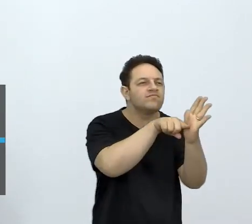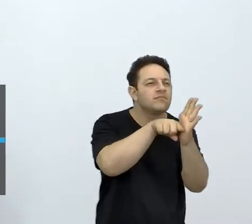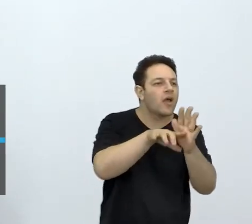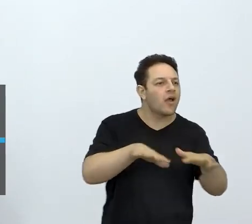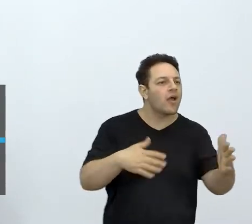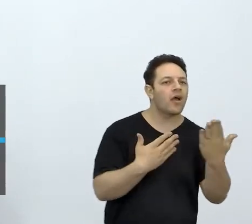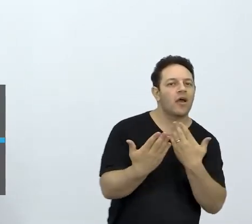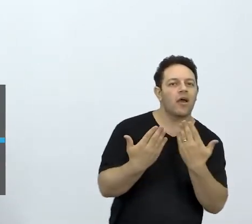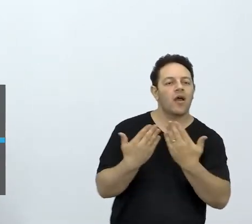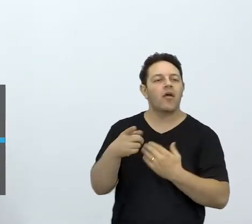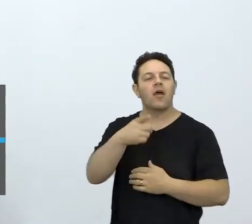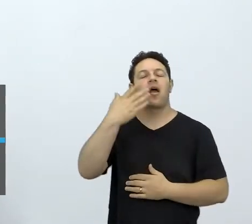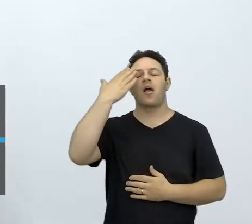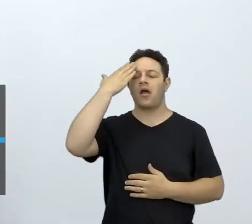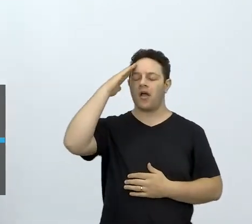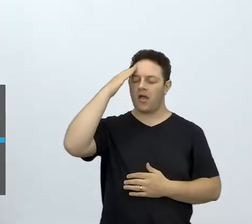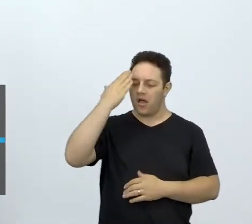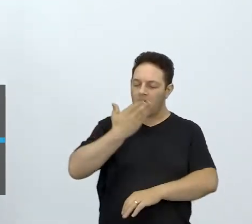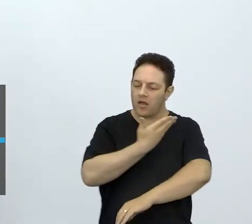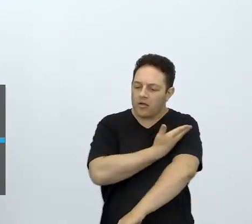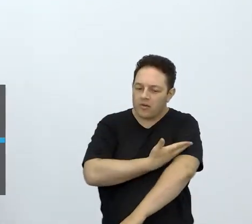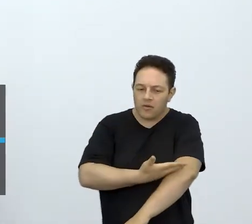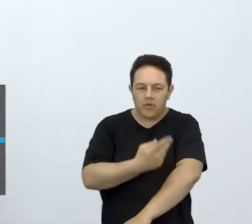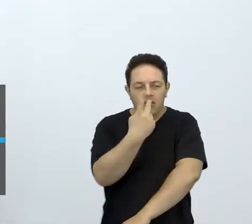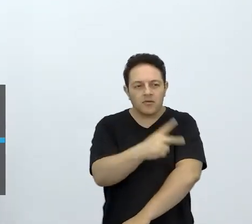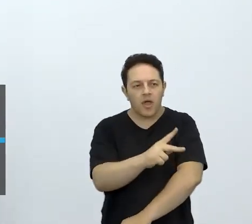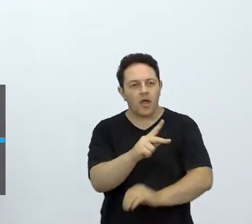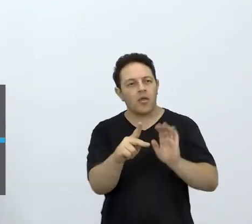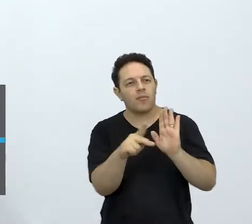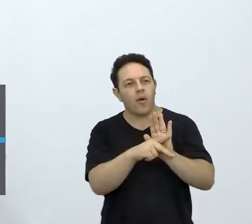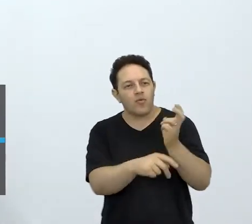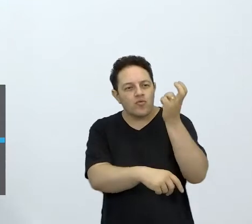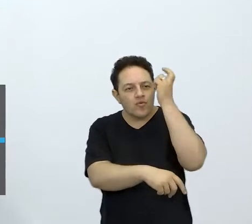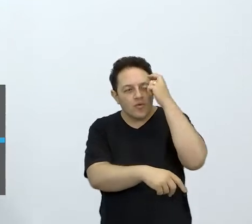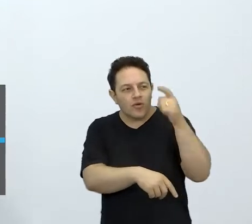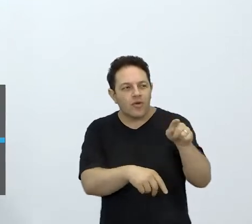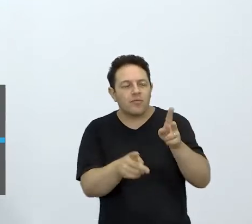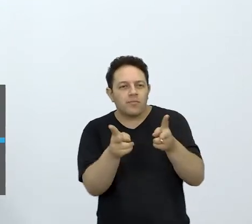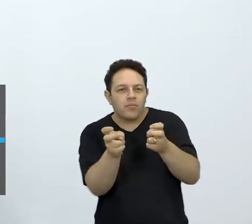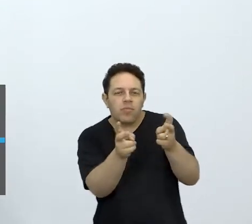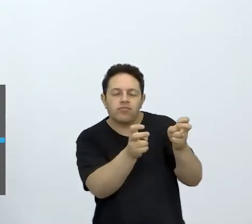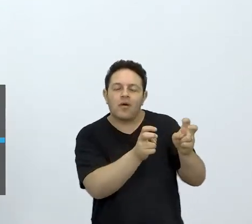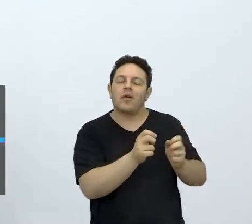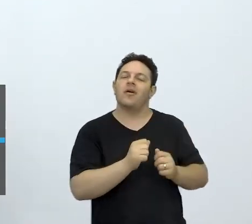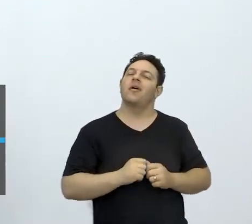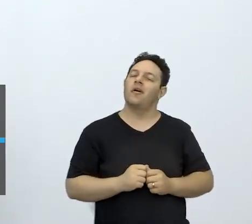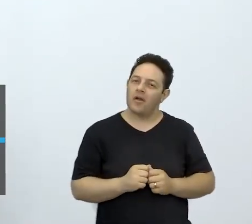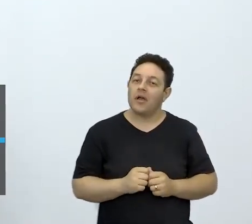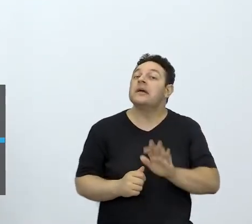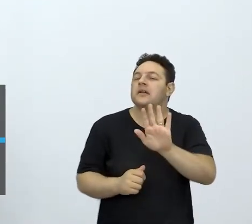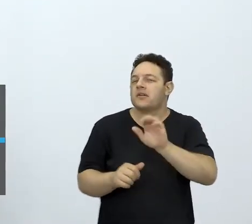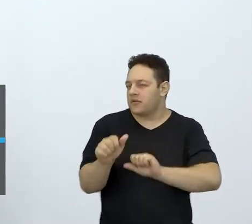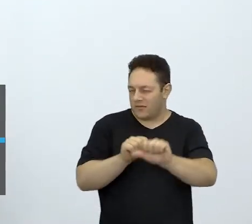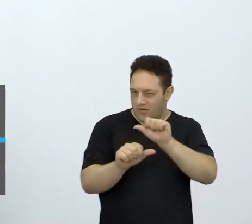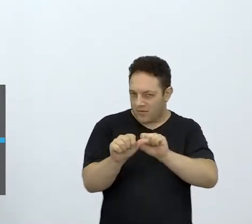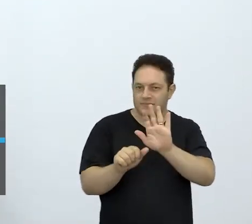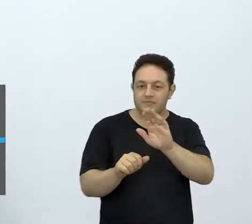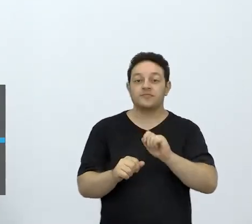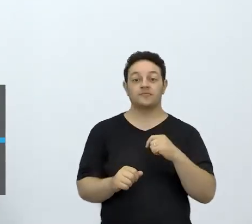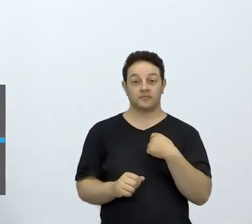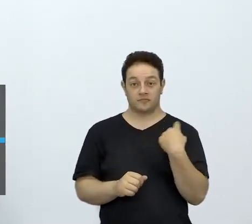entendimento sobre aquela cultura que é própria do que você está observando. Mas se nós utilizarmos